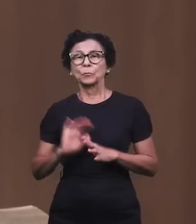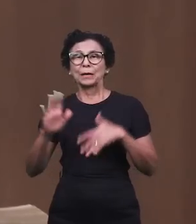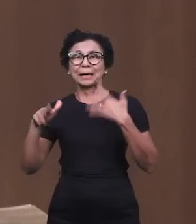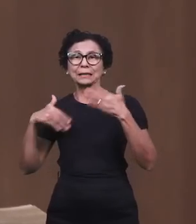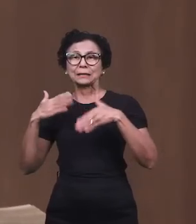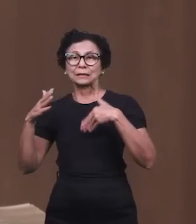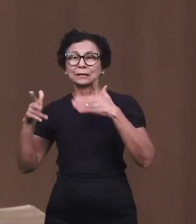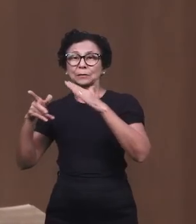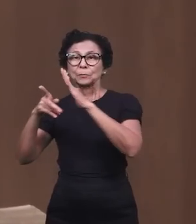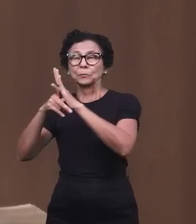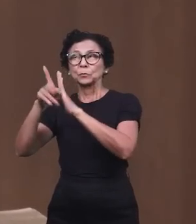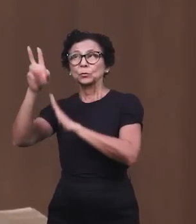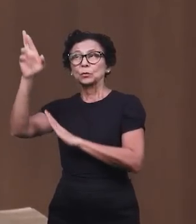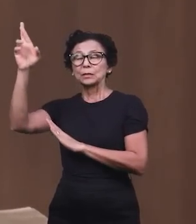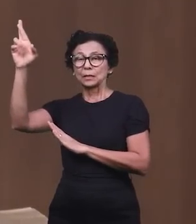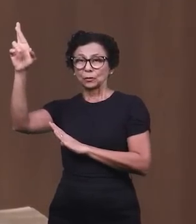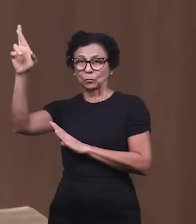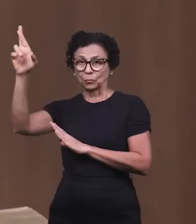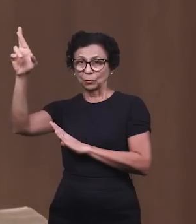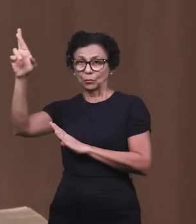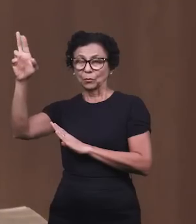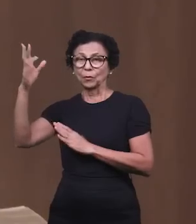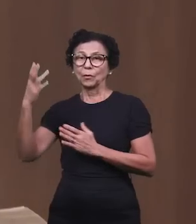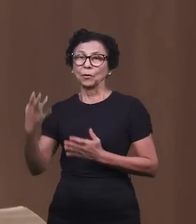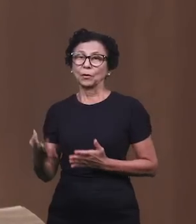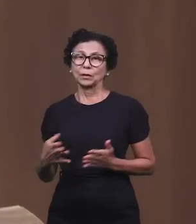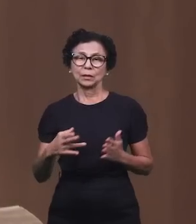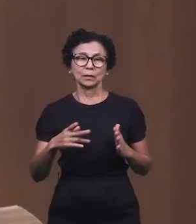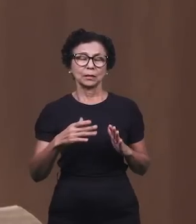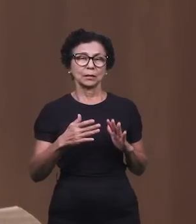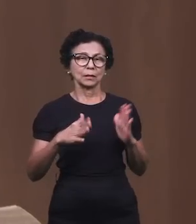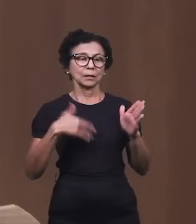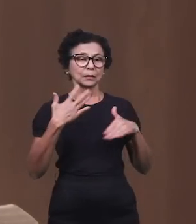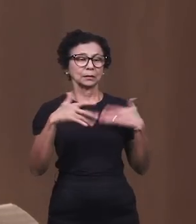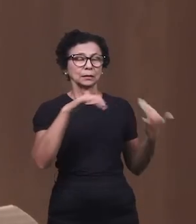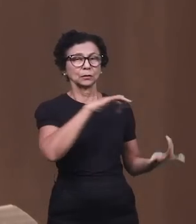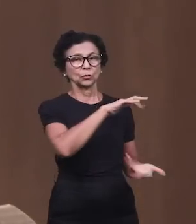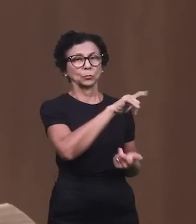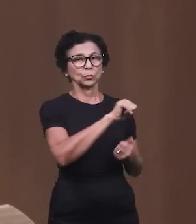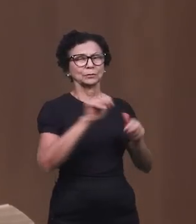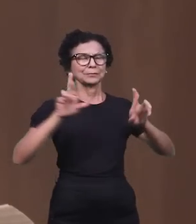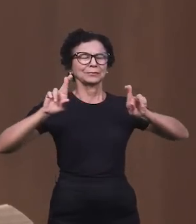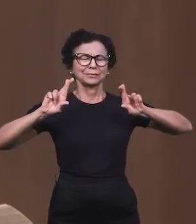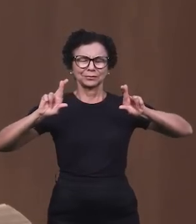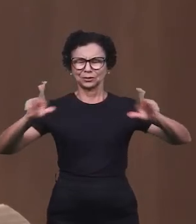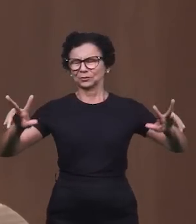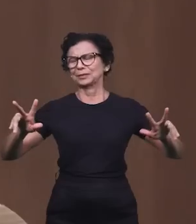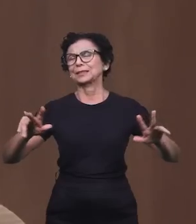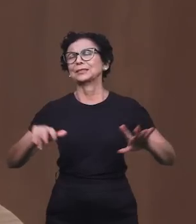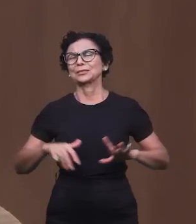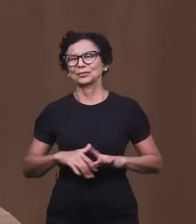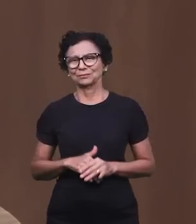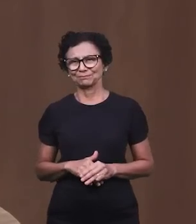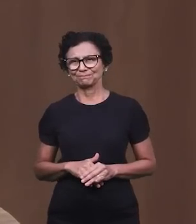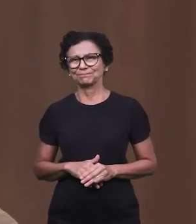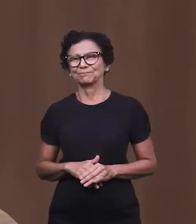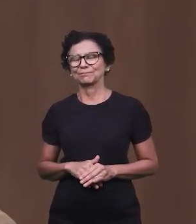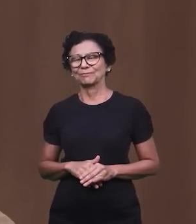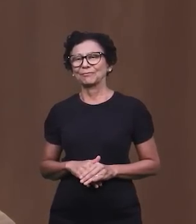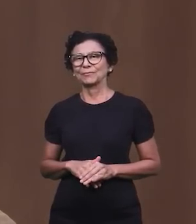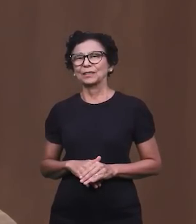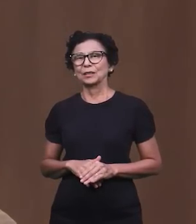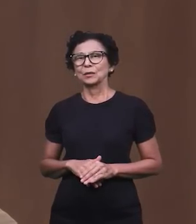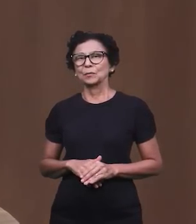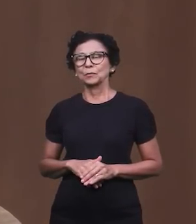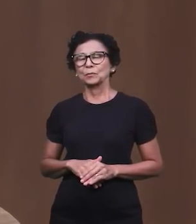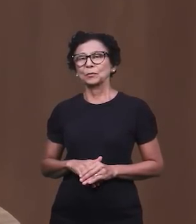da alegria do mundo. A alegria do Senhor, ela é um fruto do Espírito, né? Então,